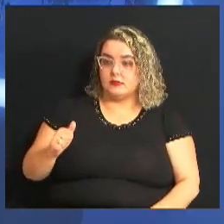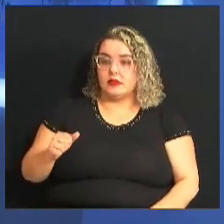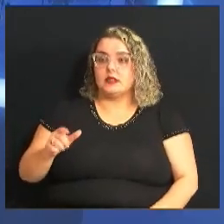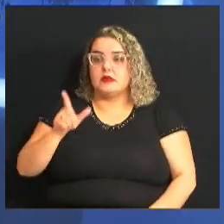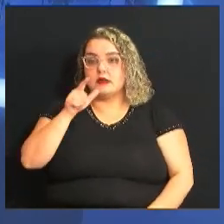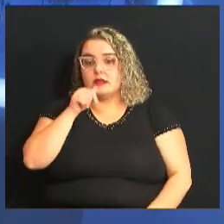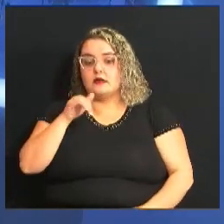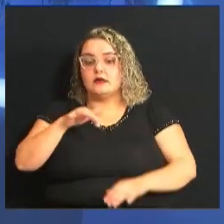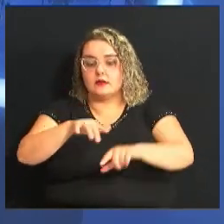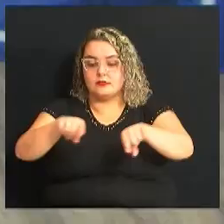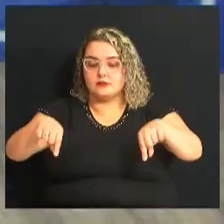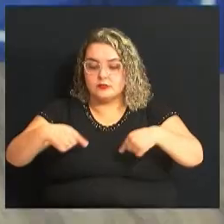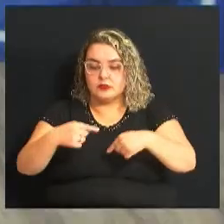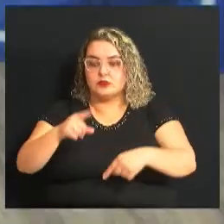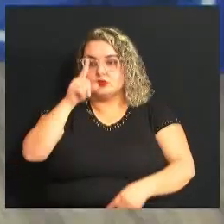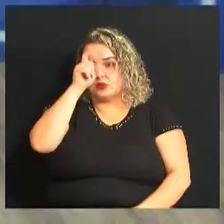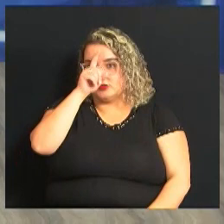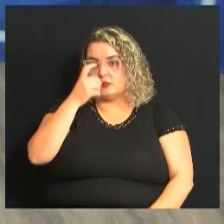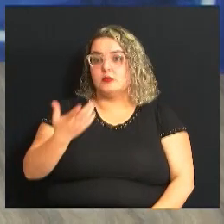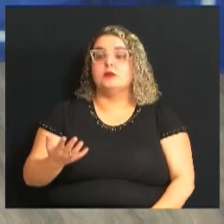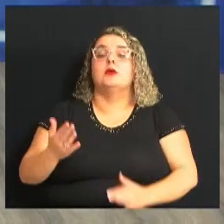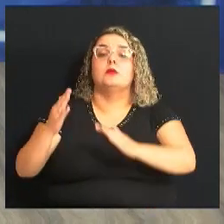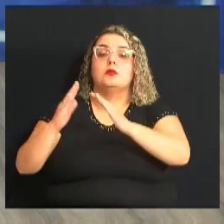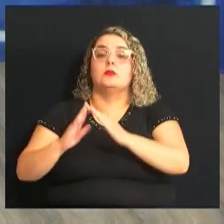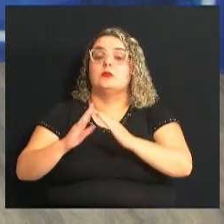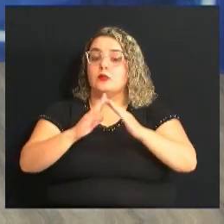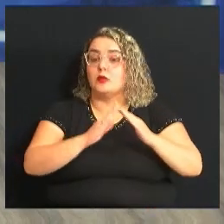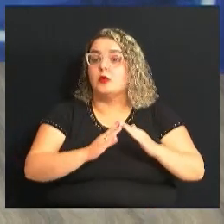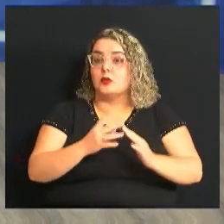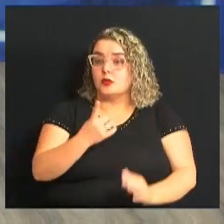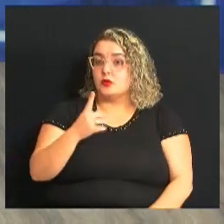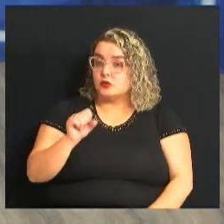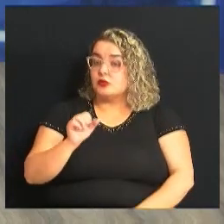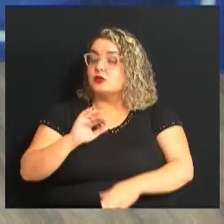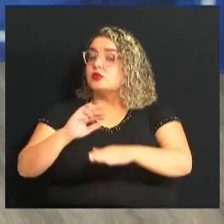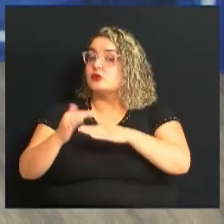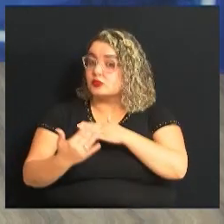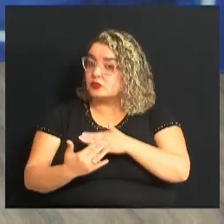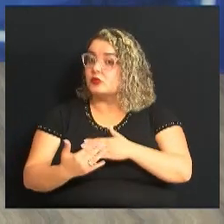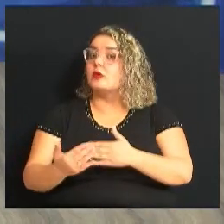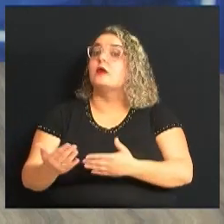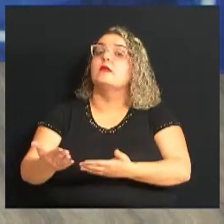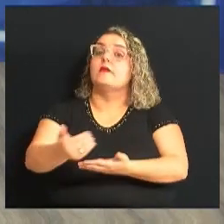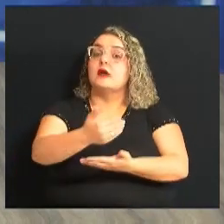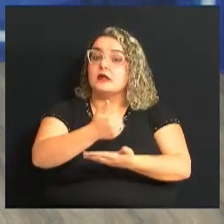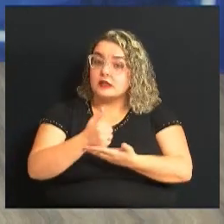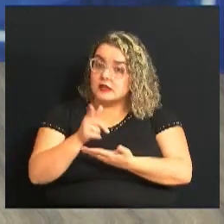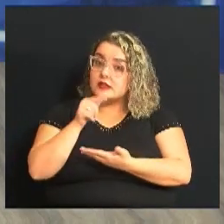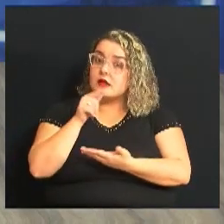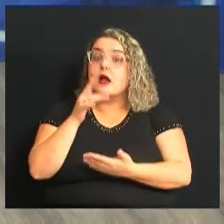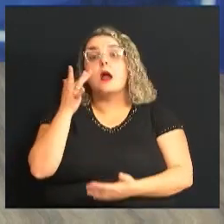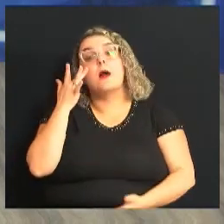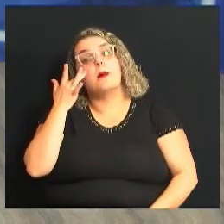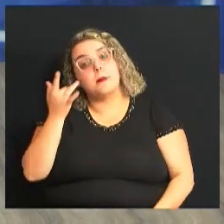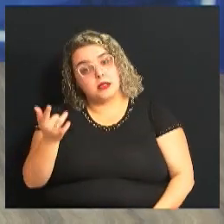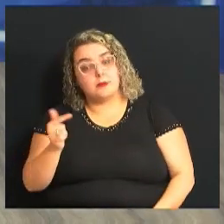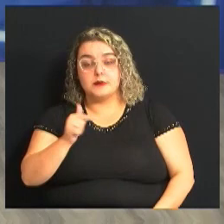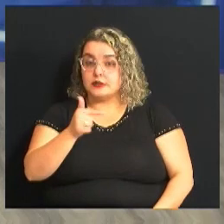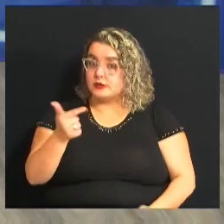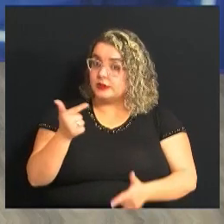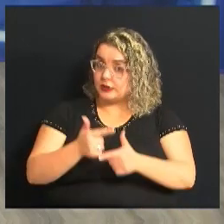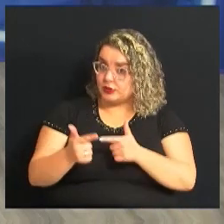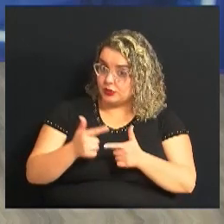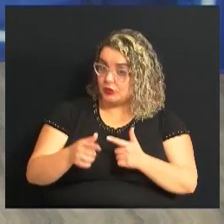unidade hospitalar. Então, moradores destes 18 bairros, façam a reserva de água amanhã para vocês não terem